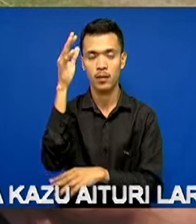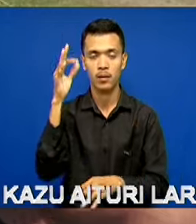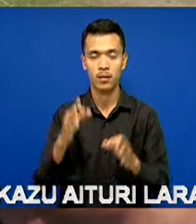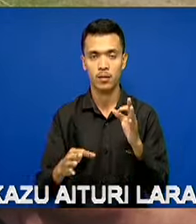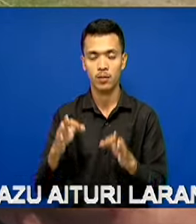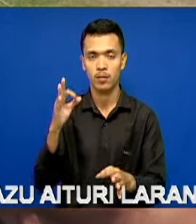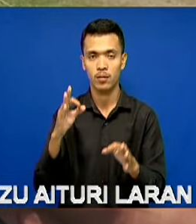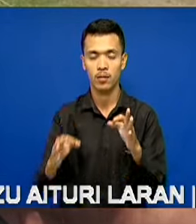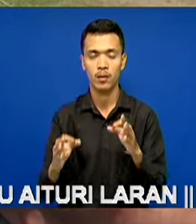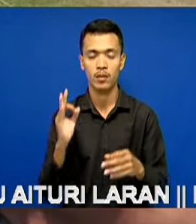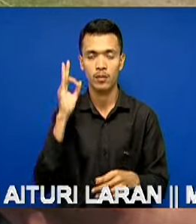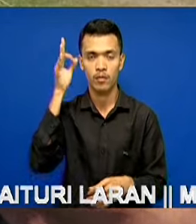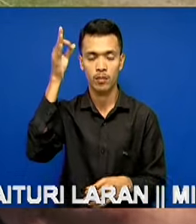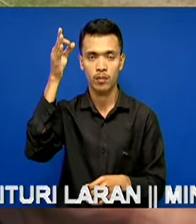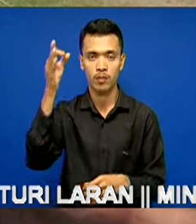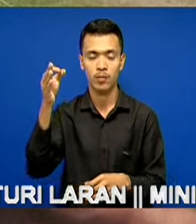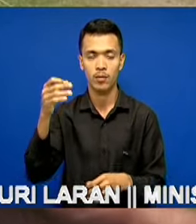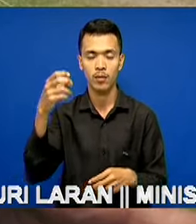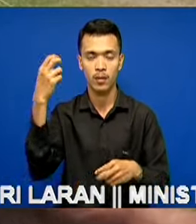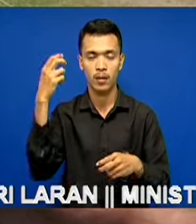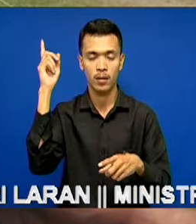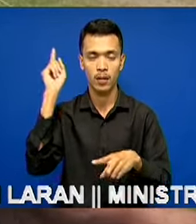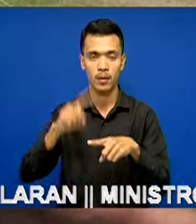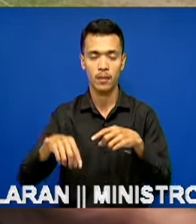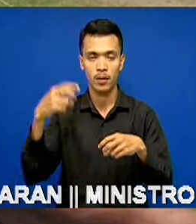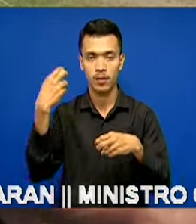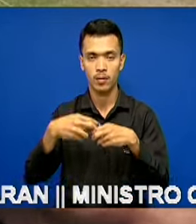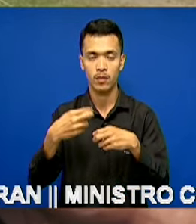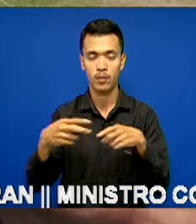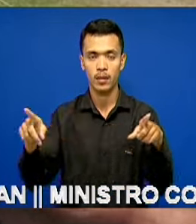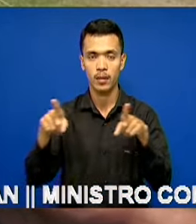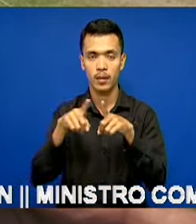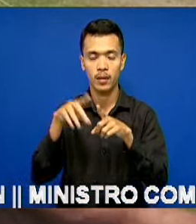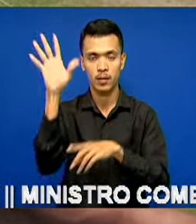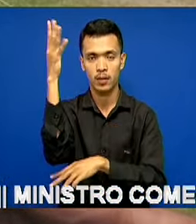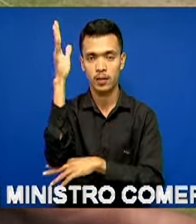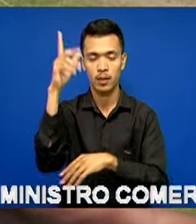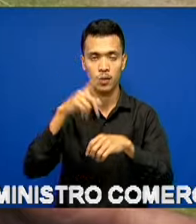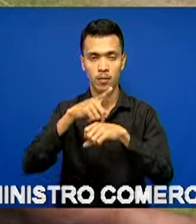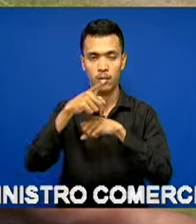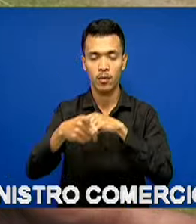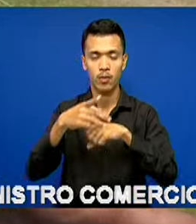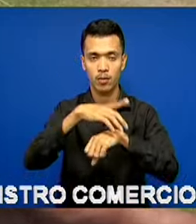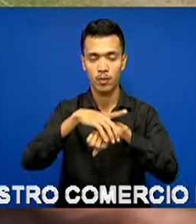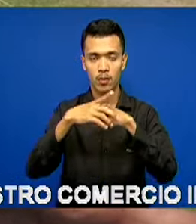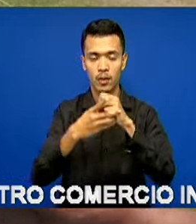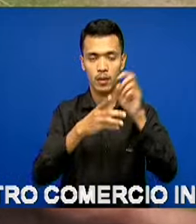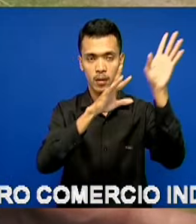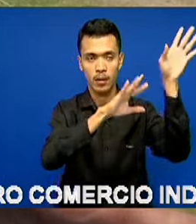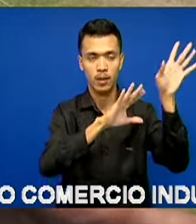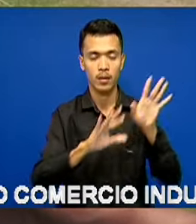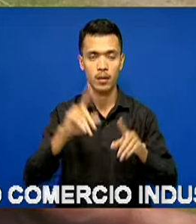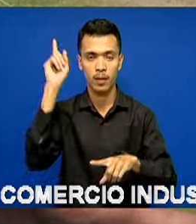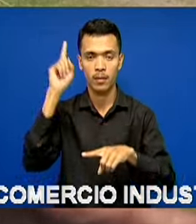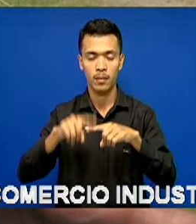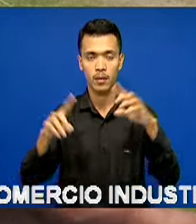nune ba futuro pailansu na bem maca Hansen ai tohar rai halai sirane san label akuntes tan